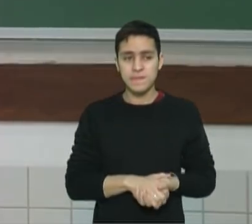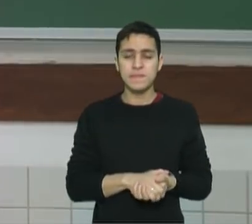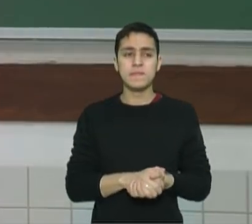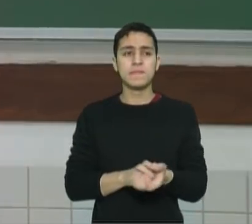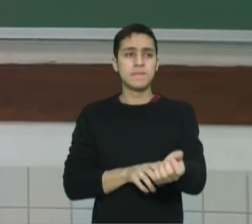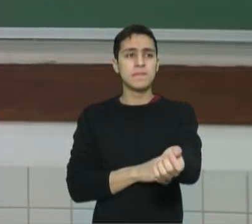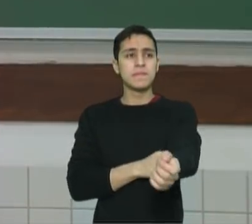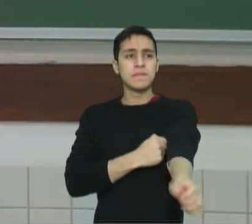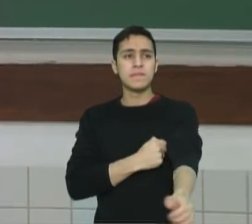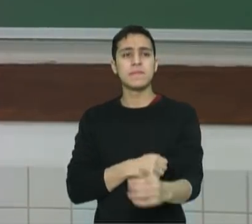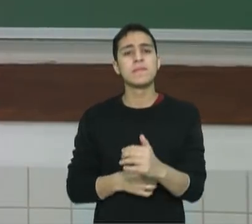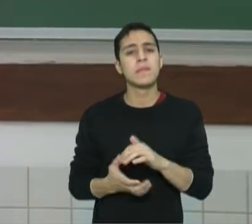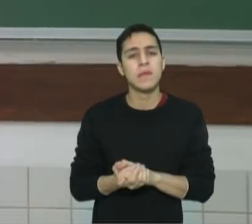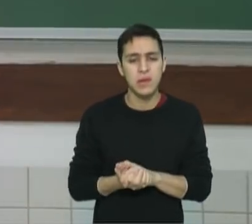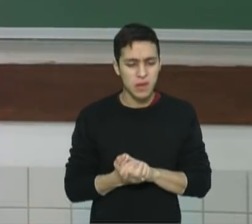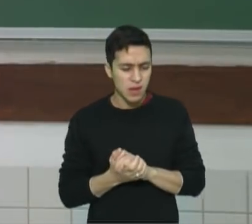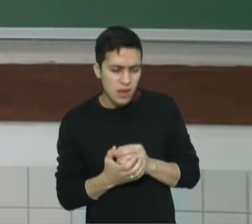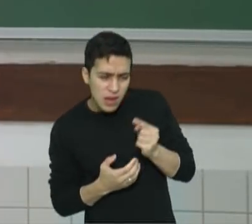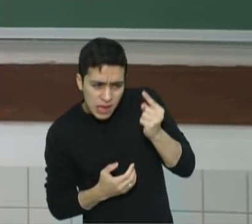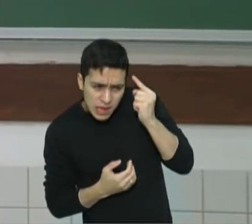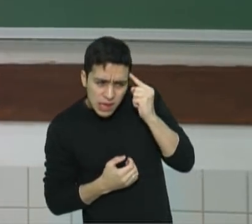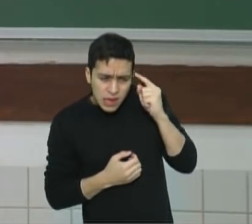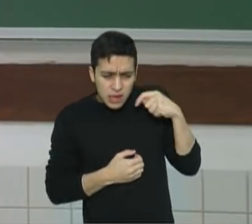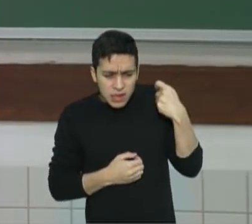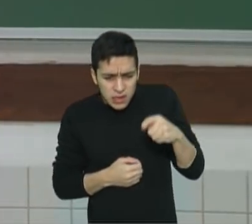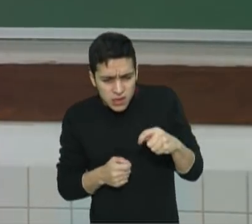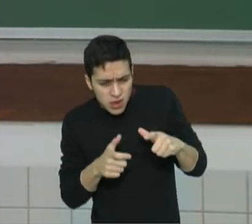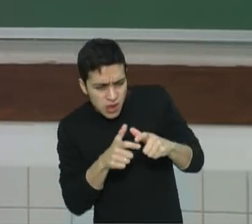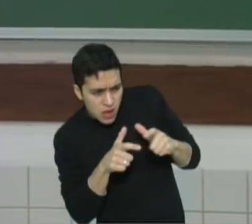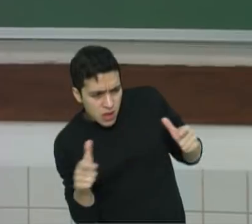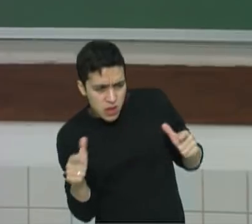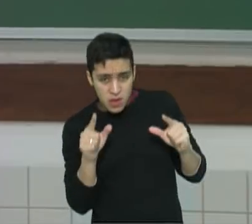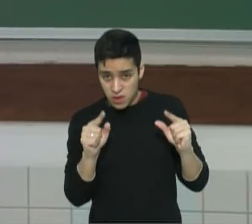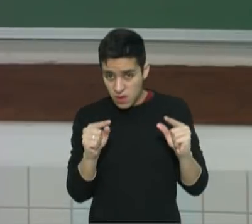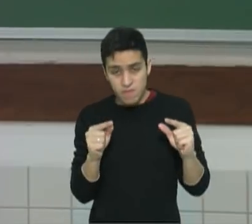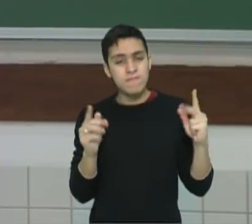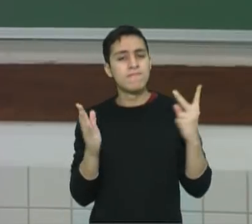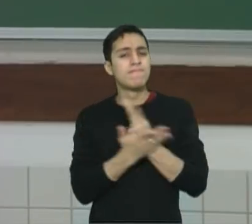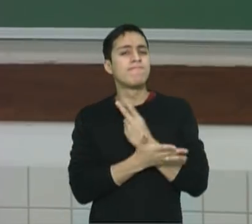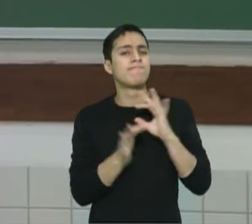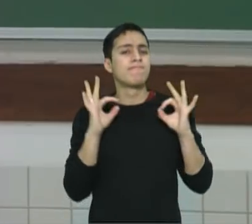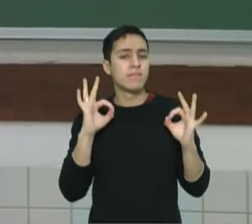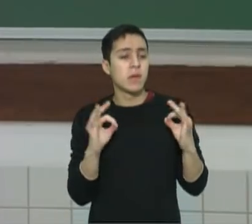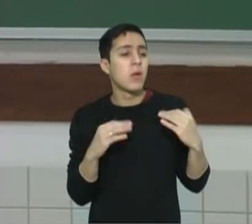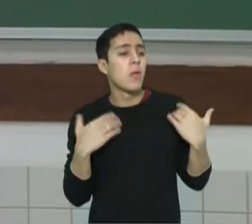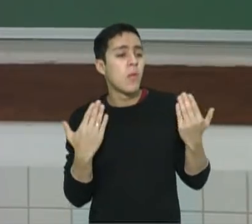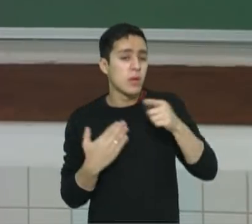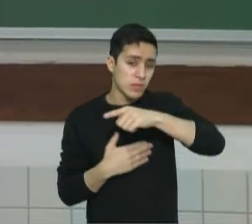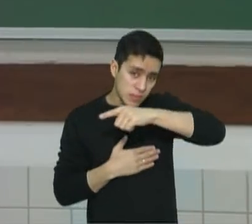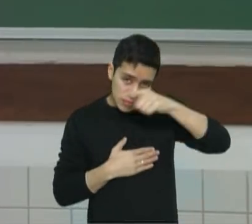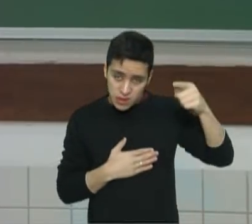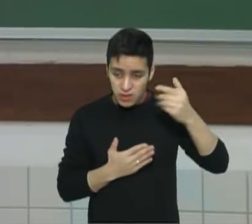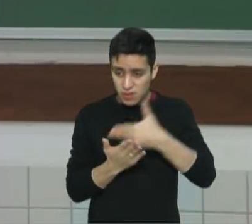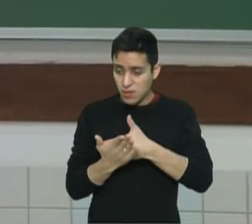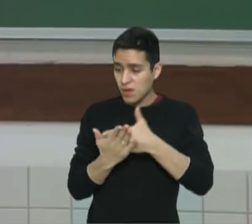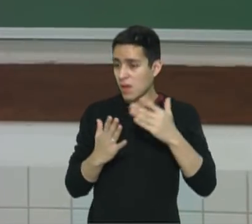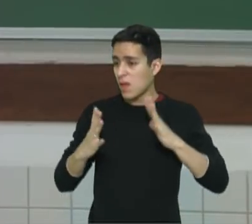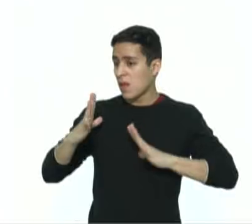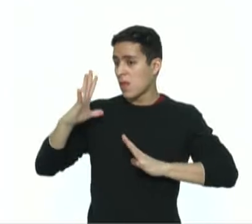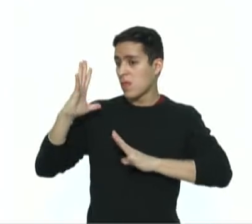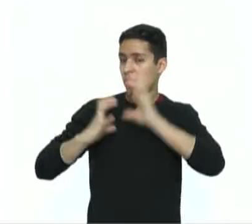noção de espaço que vai crescendo vai se concretizar quando eles entram em conflito com o